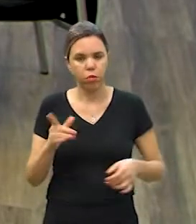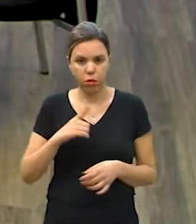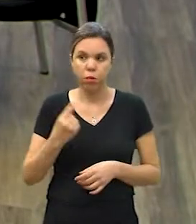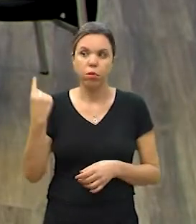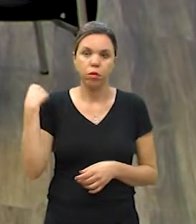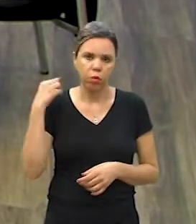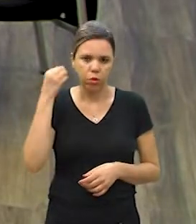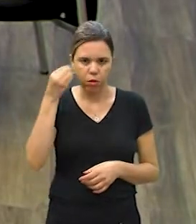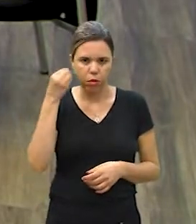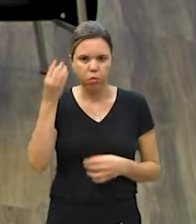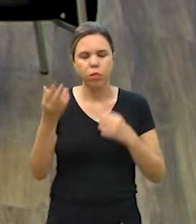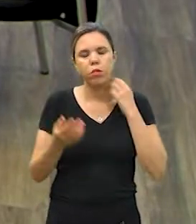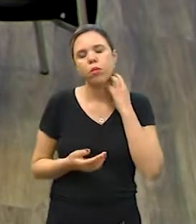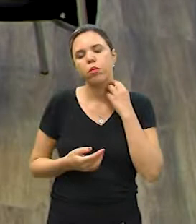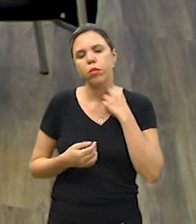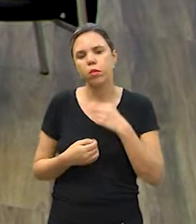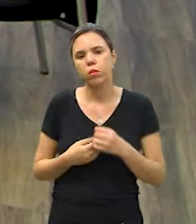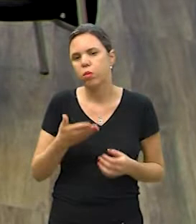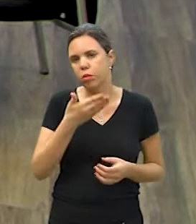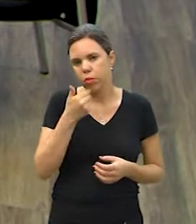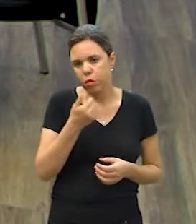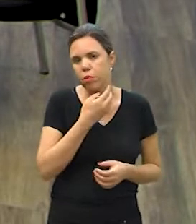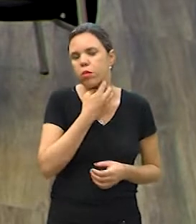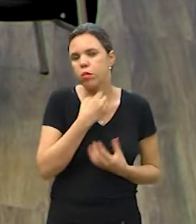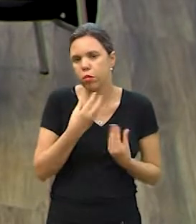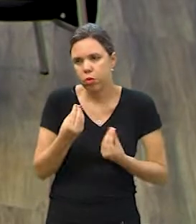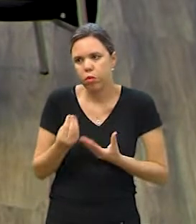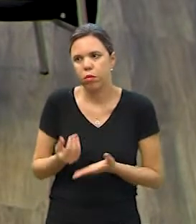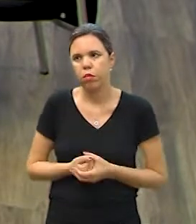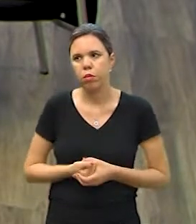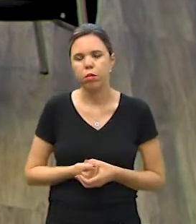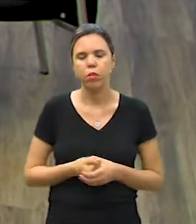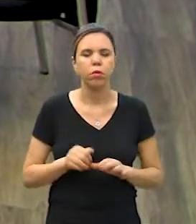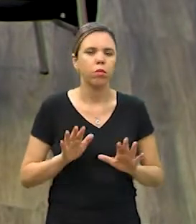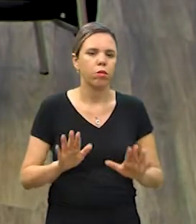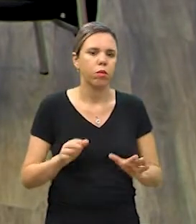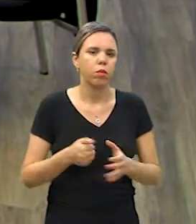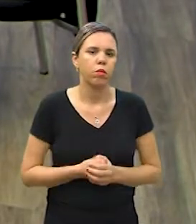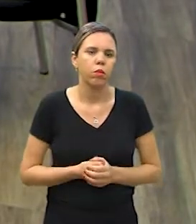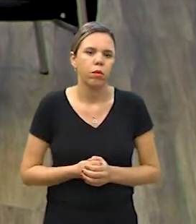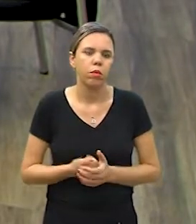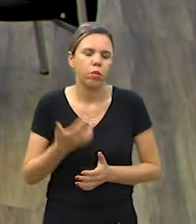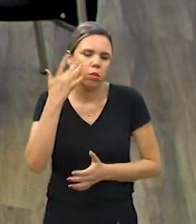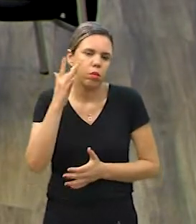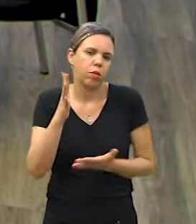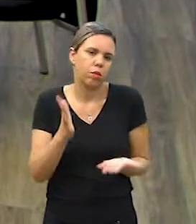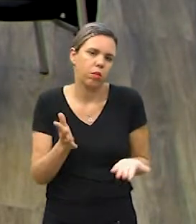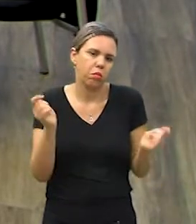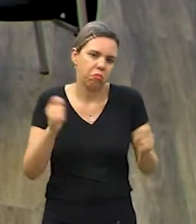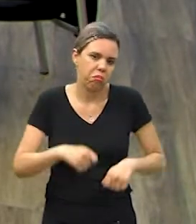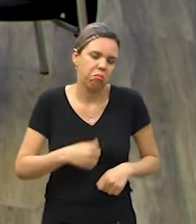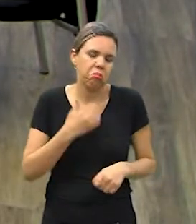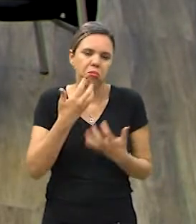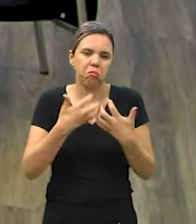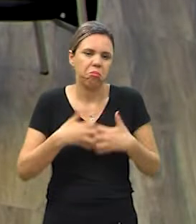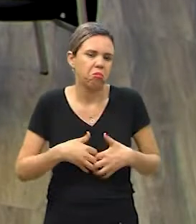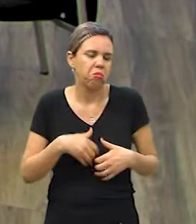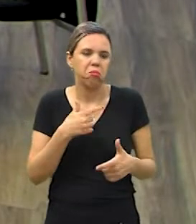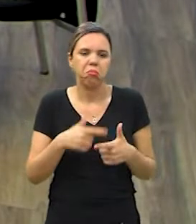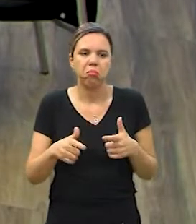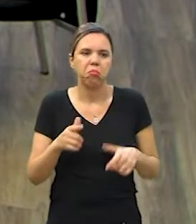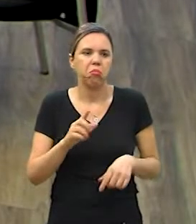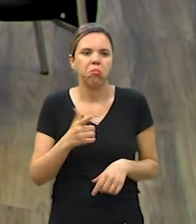gente já até teve a experiência. Então, assim, melhorou muito. Mas não sei se assim, tá funcionando ou eu não